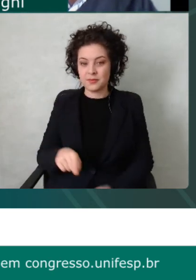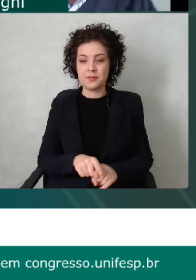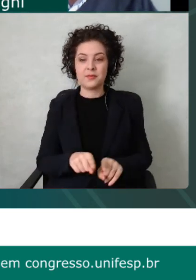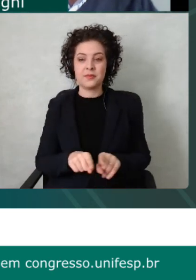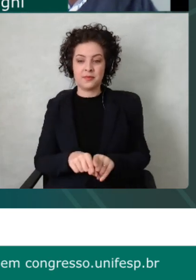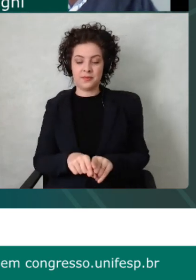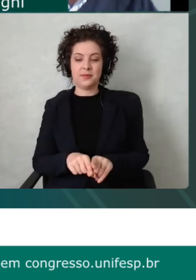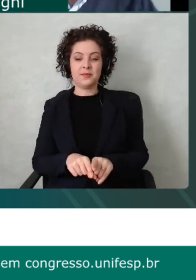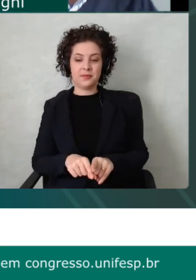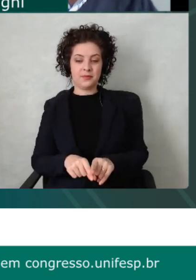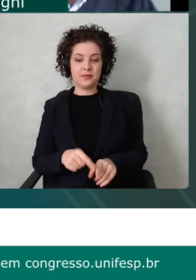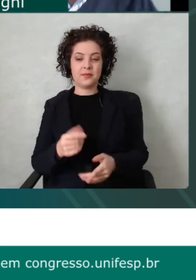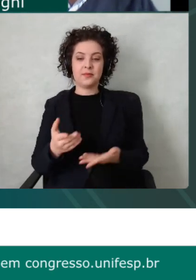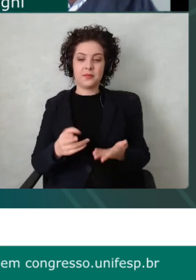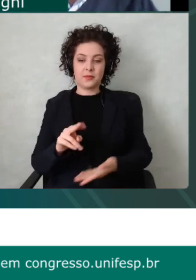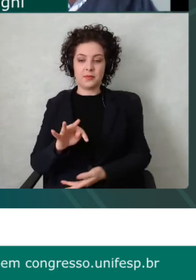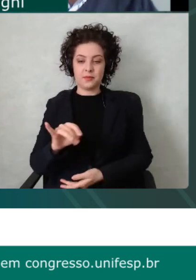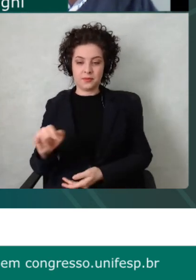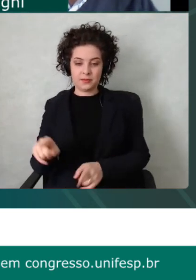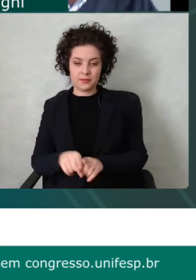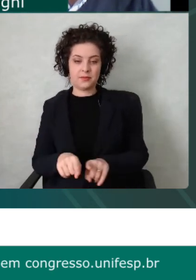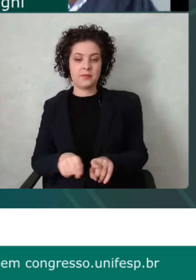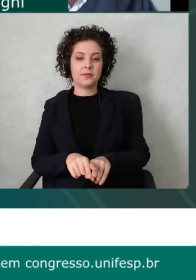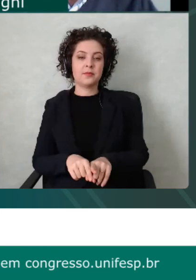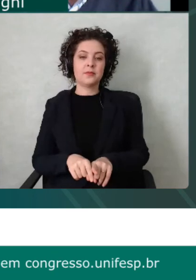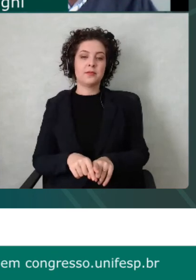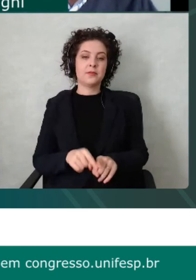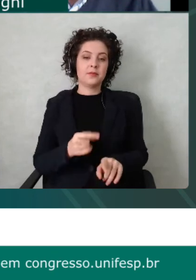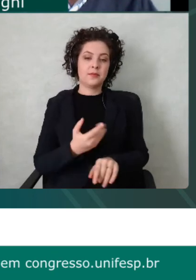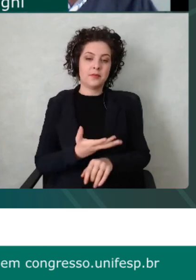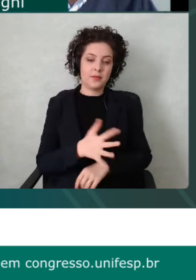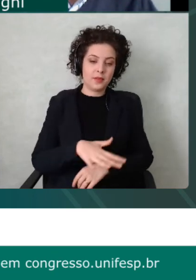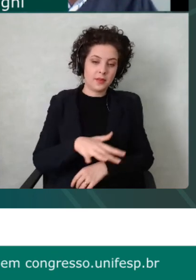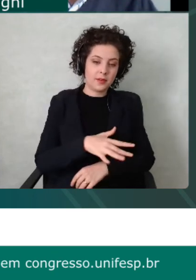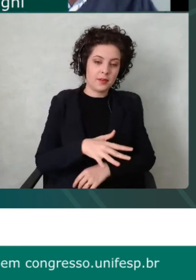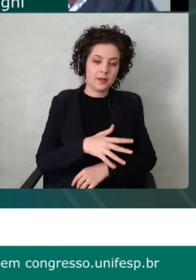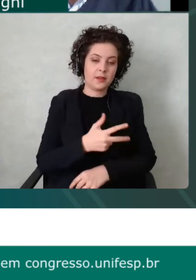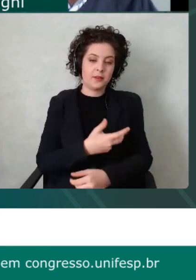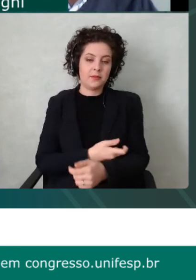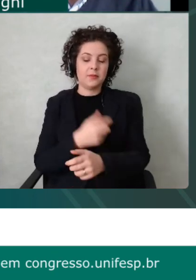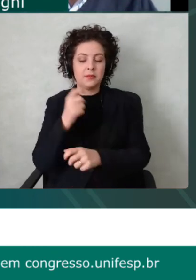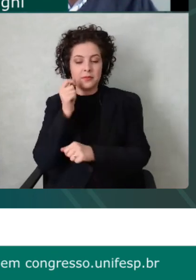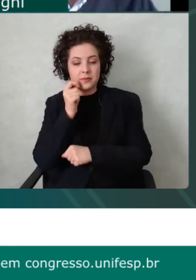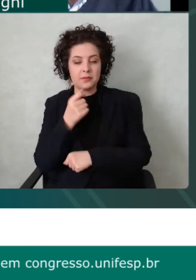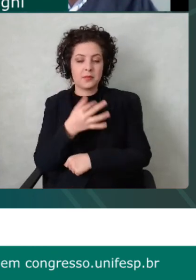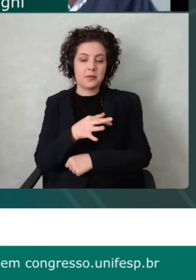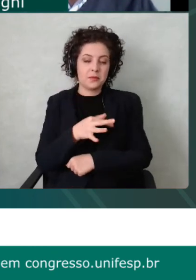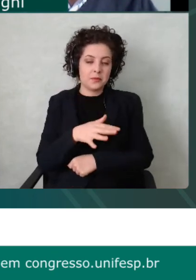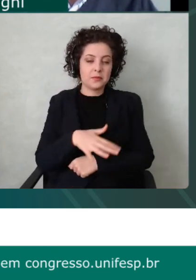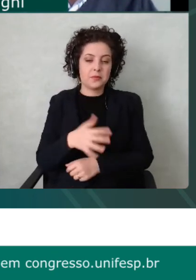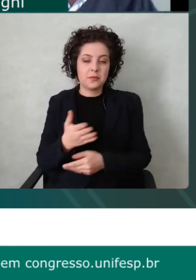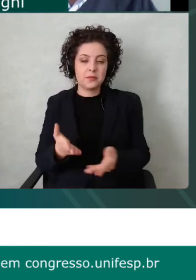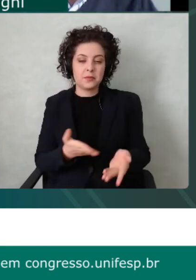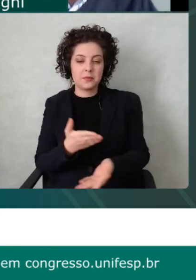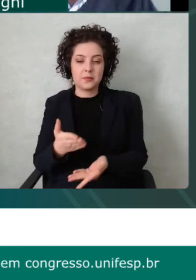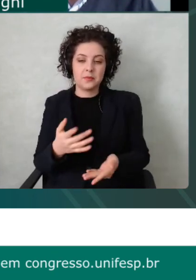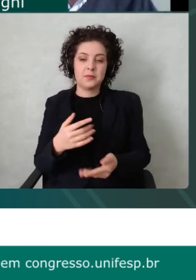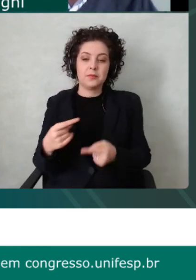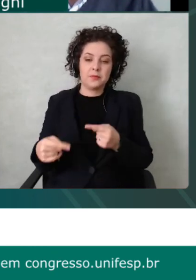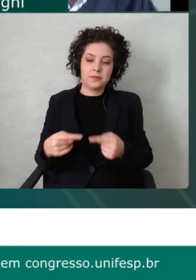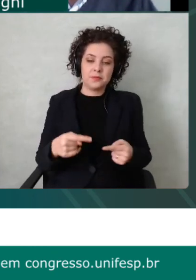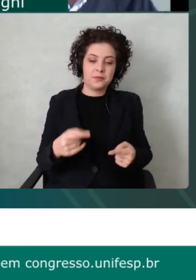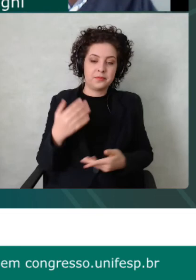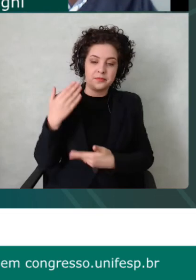terapia intensiva, da disciplina de anestesiologia, dor e terapia intensiva, para estar discutindo aqui com a gente. É uma honra tê-lo